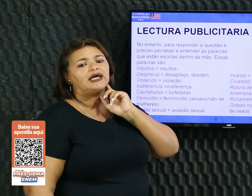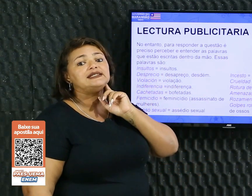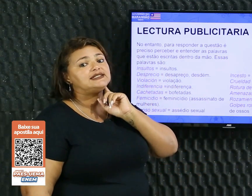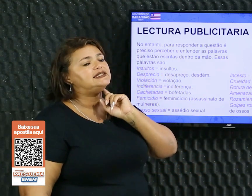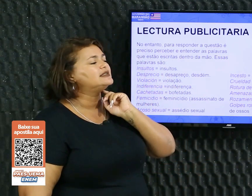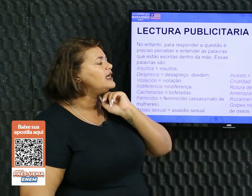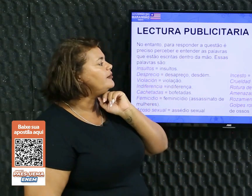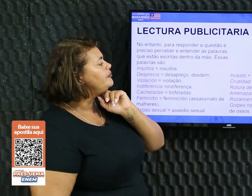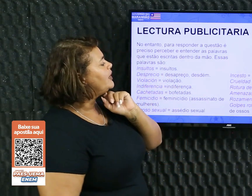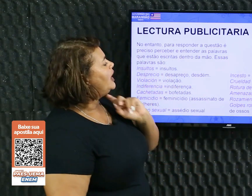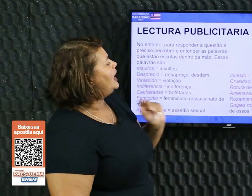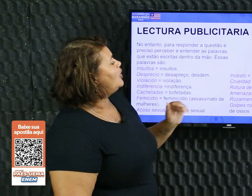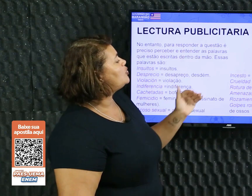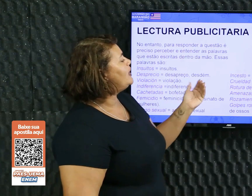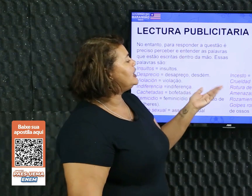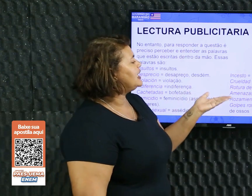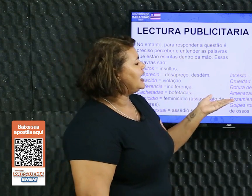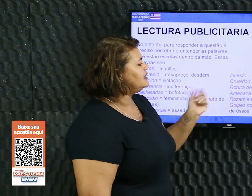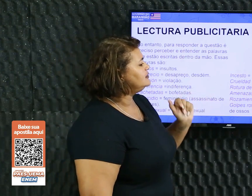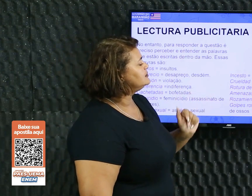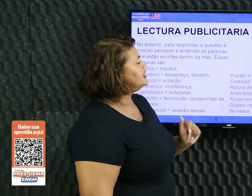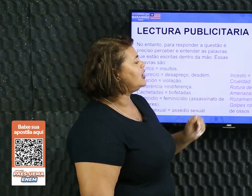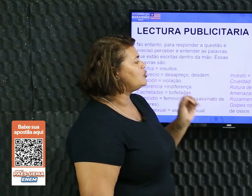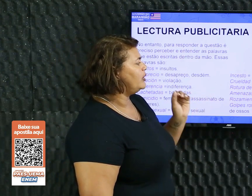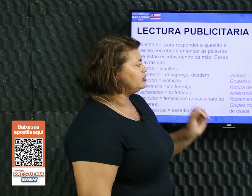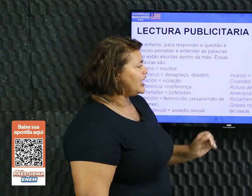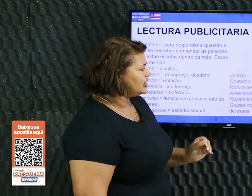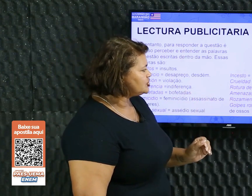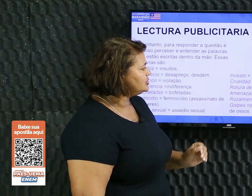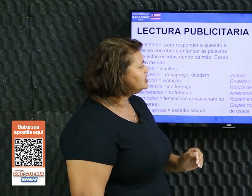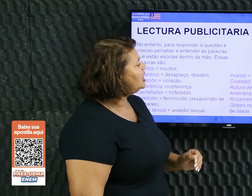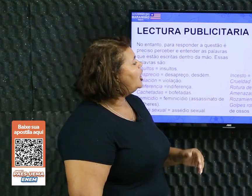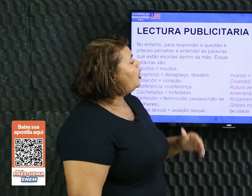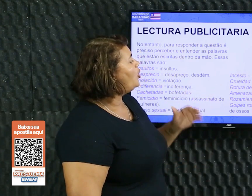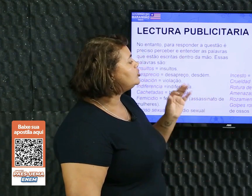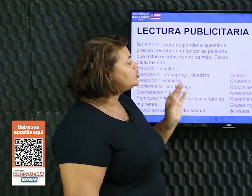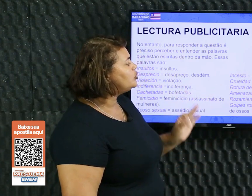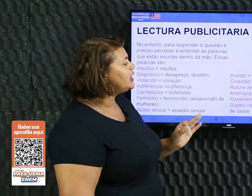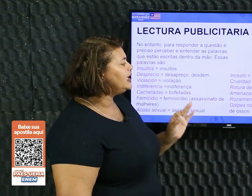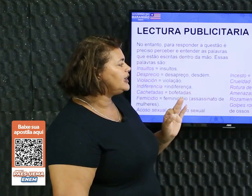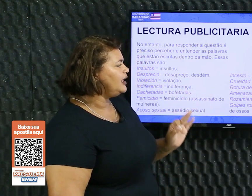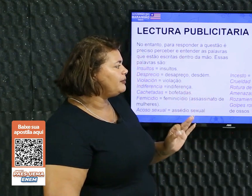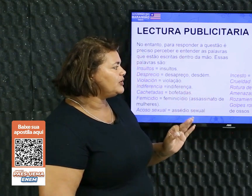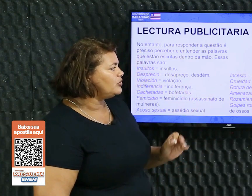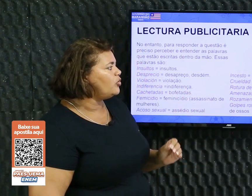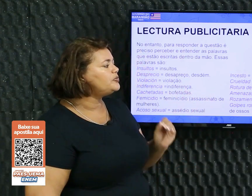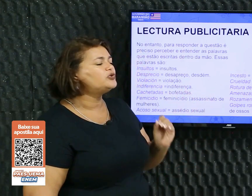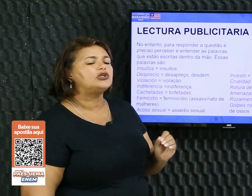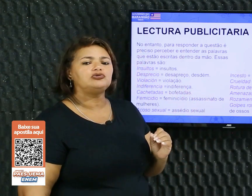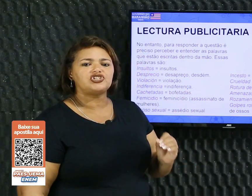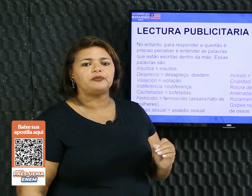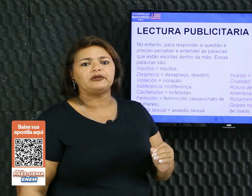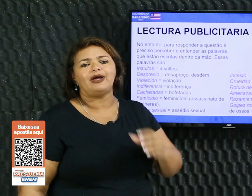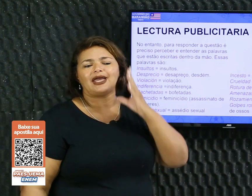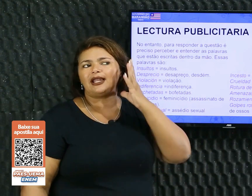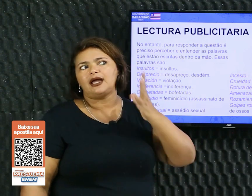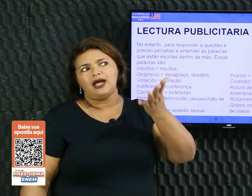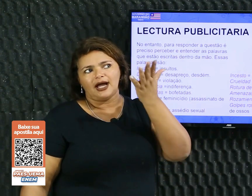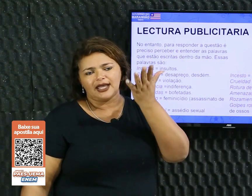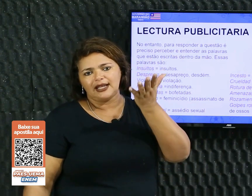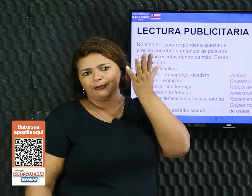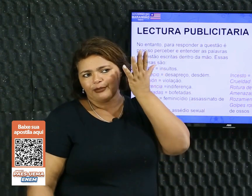à mulher que alicia, tá? Crueldade, que é a crueldade. Rotura de tímpano, ruptura do tímpano,